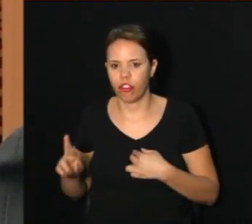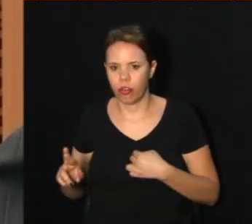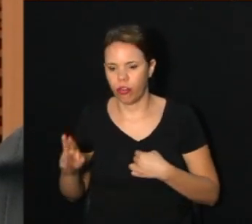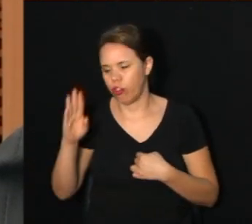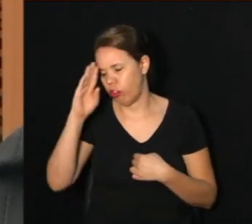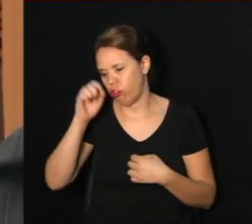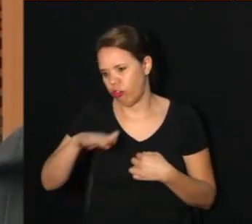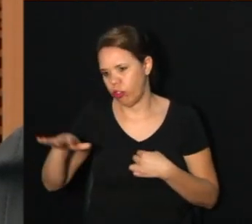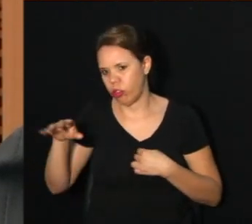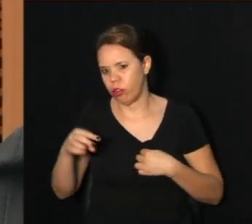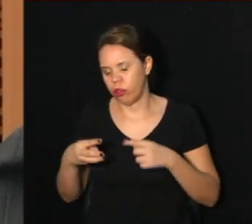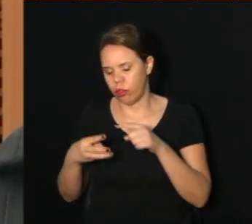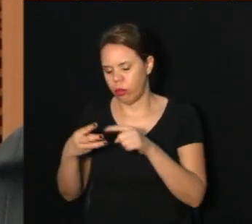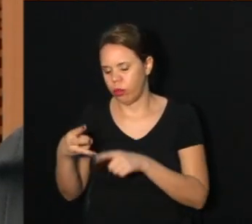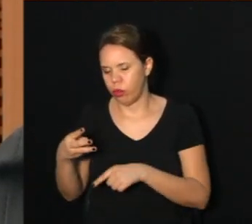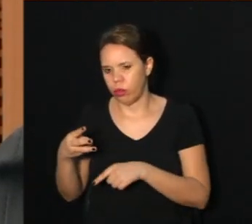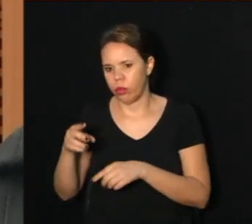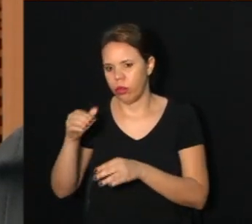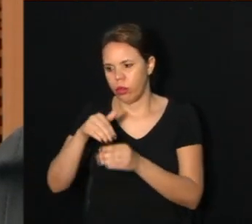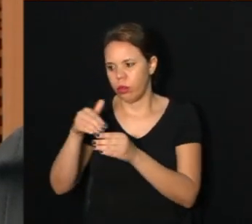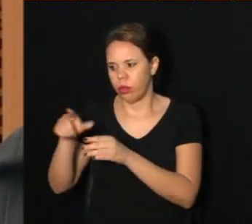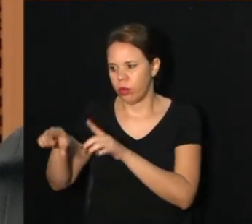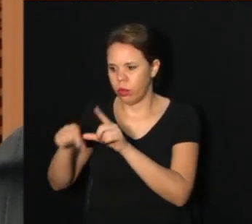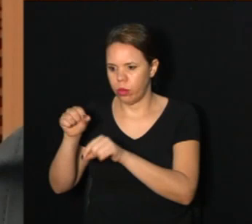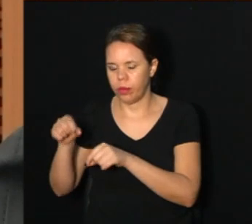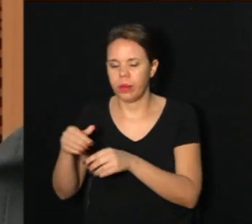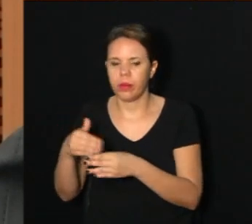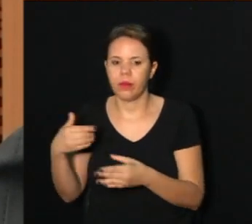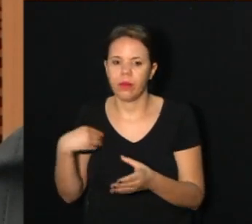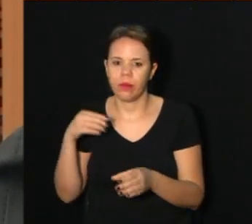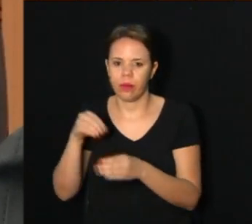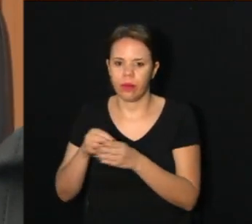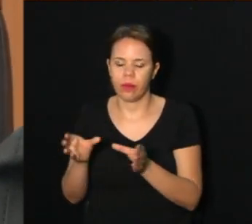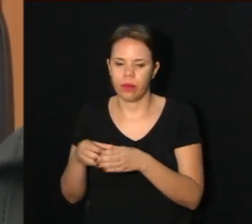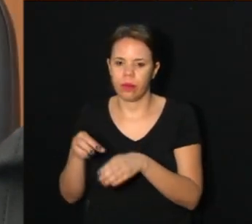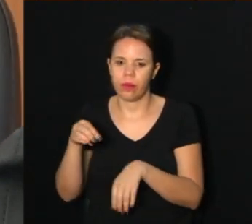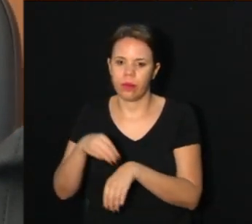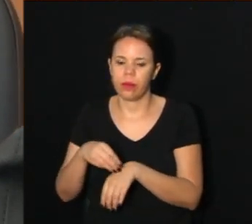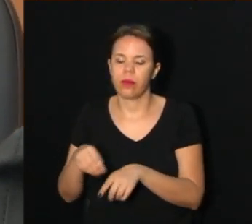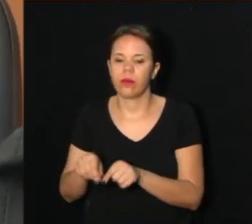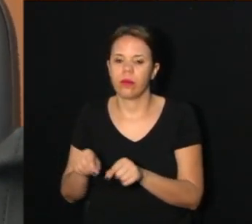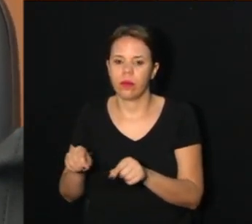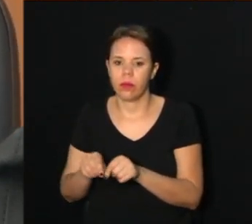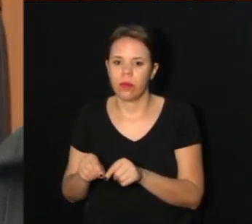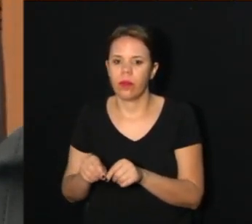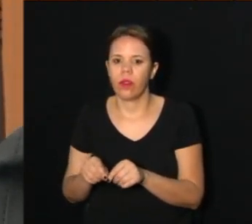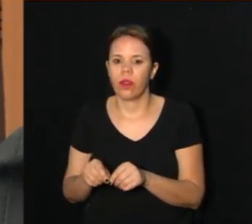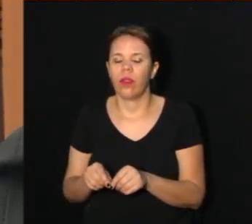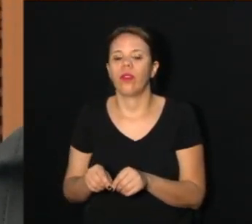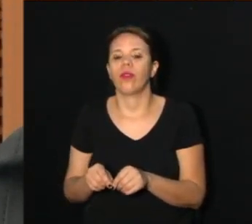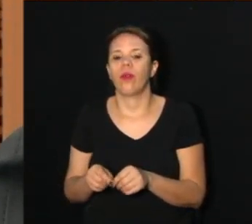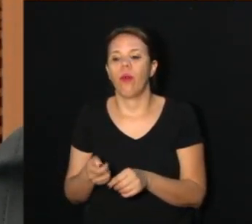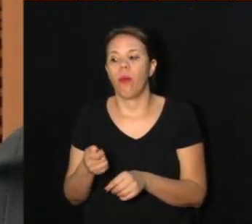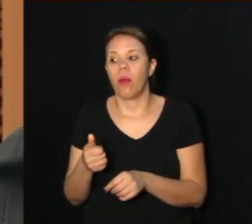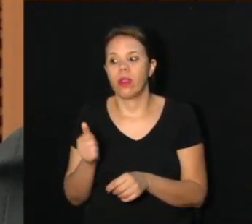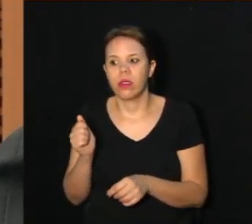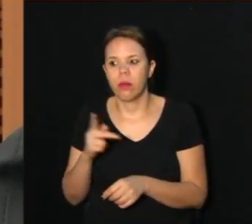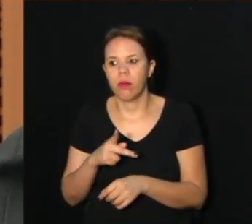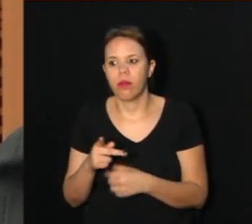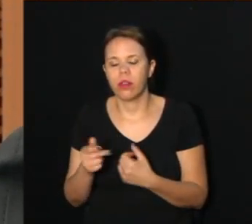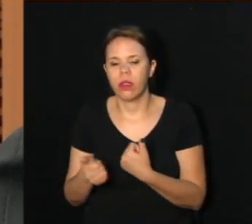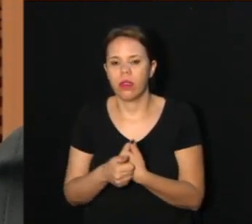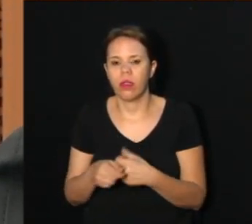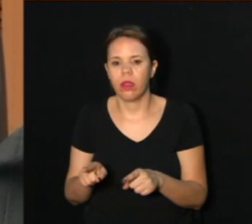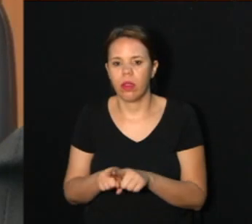prefeito, e 3 procuradores eleitos dentre os nossos membros, todos eles dos níveis finais da carreira, então um colegiado